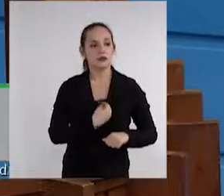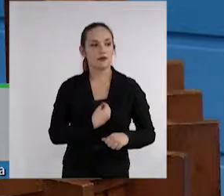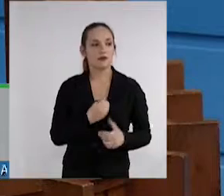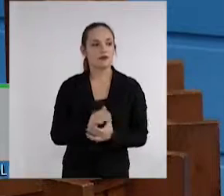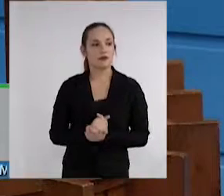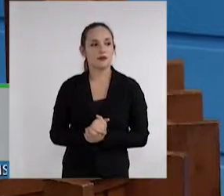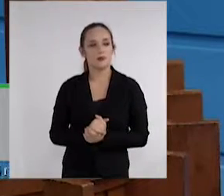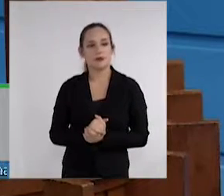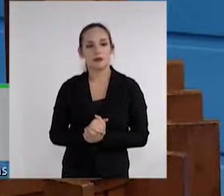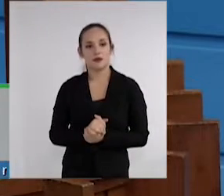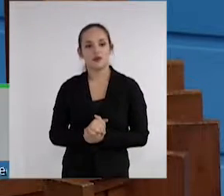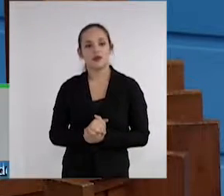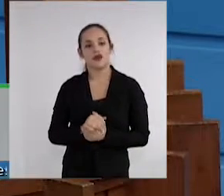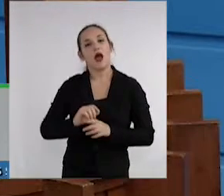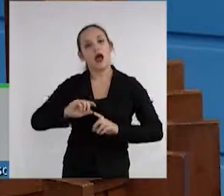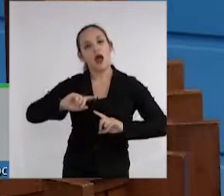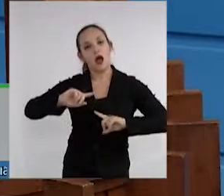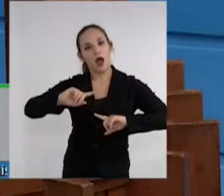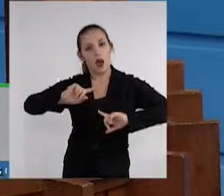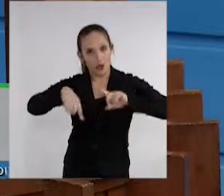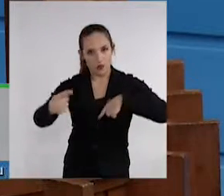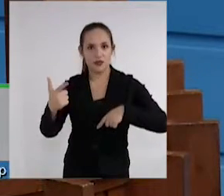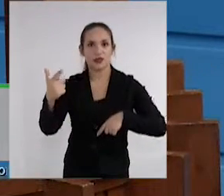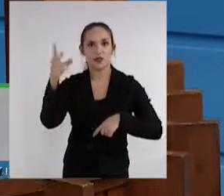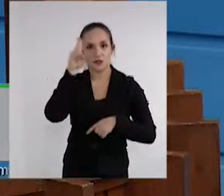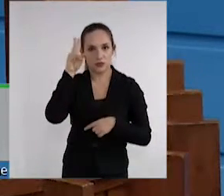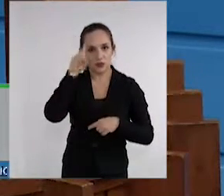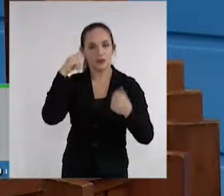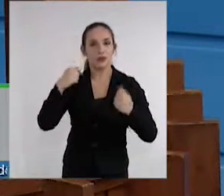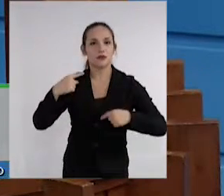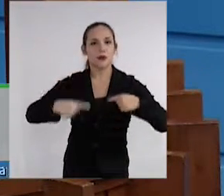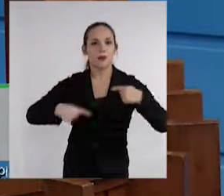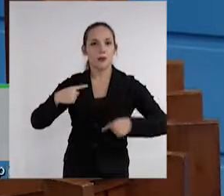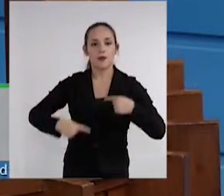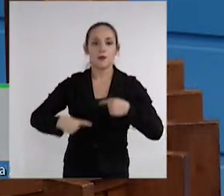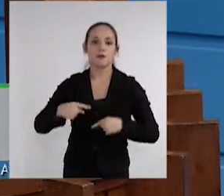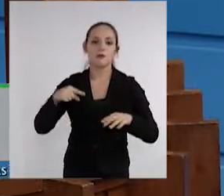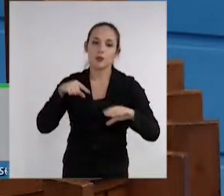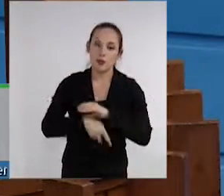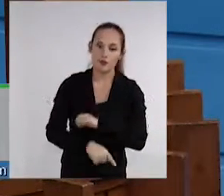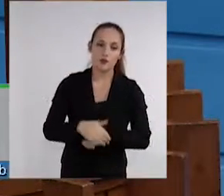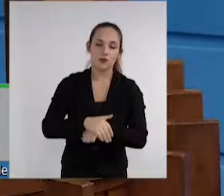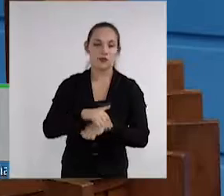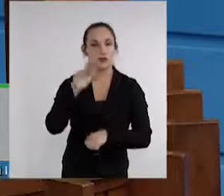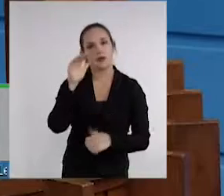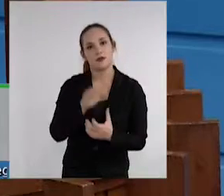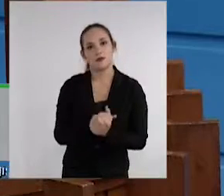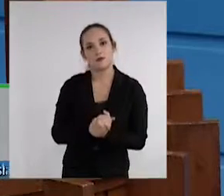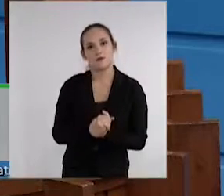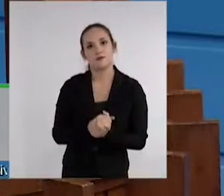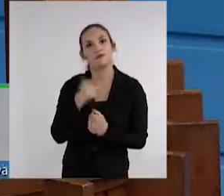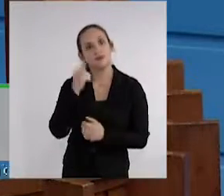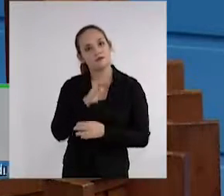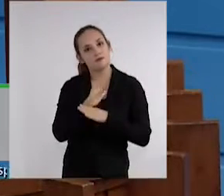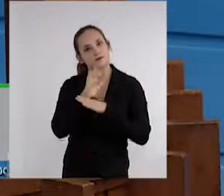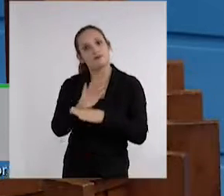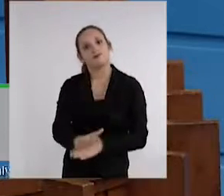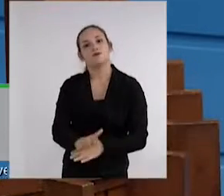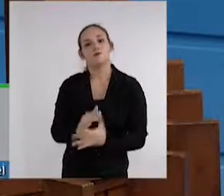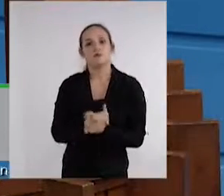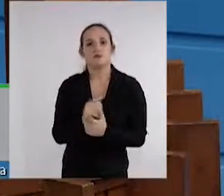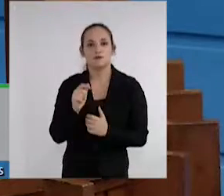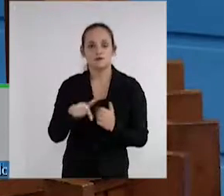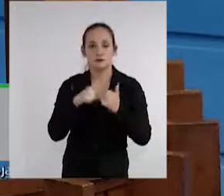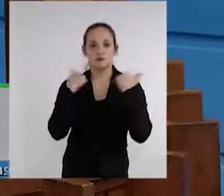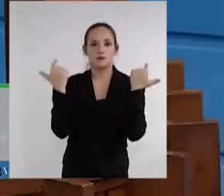agora, na próxima segunda-feira, para discutir essa questão com profundidade e nós darmos a nossa contribuição, a